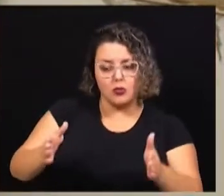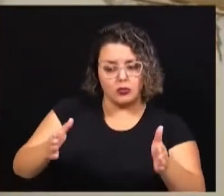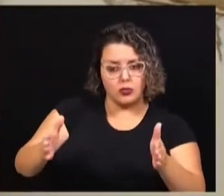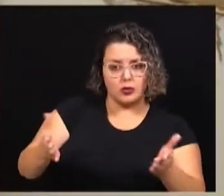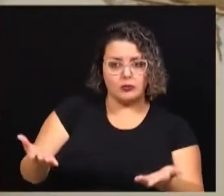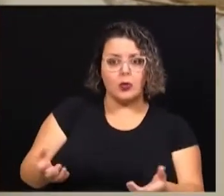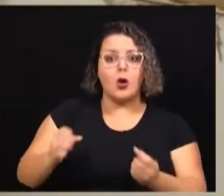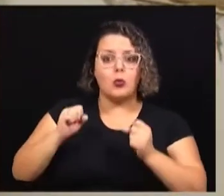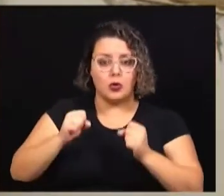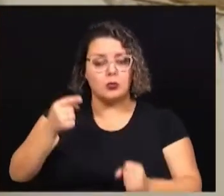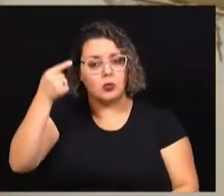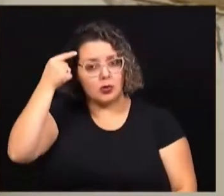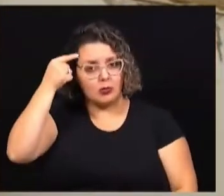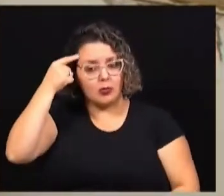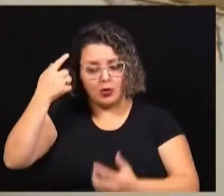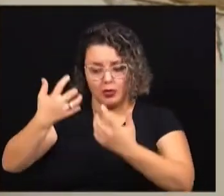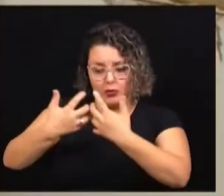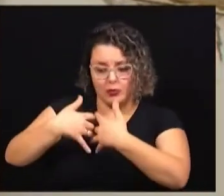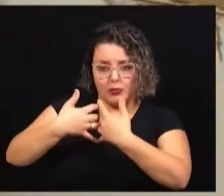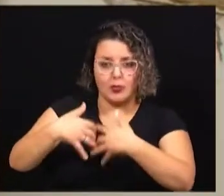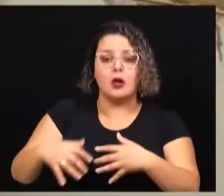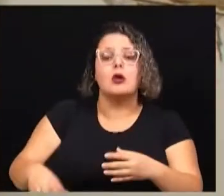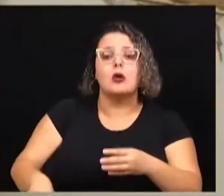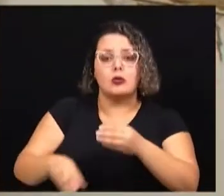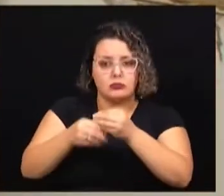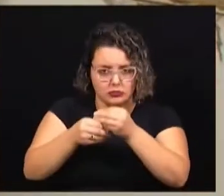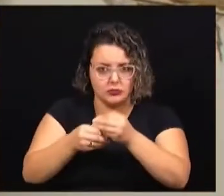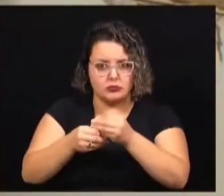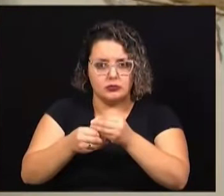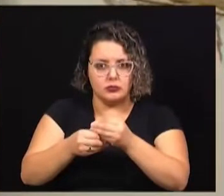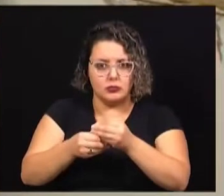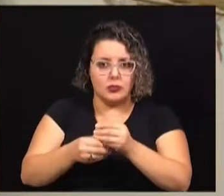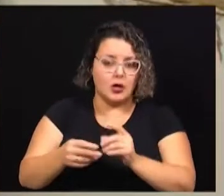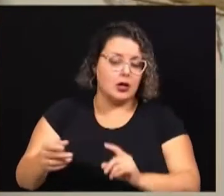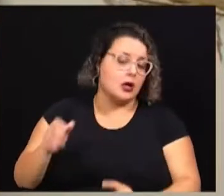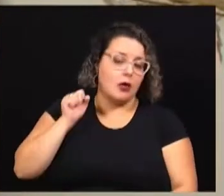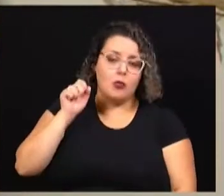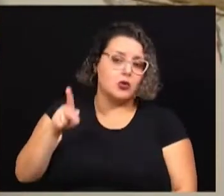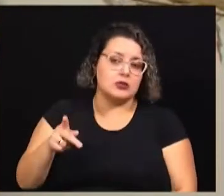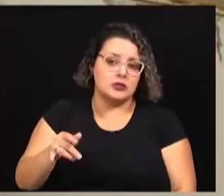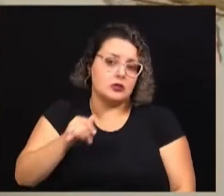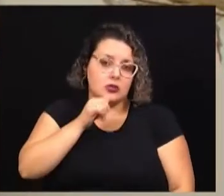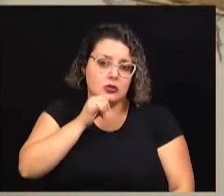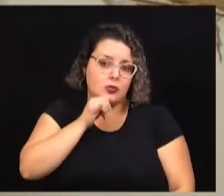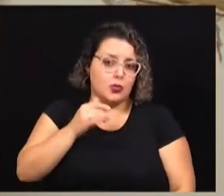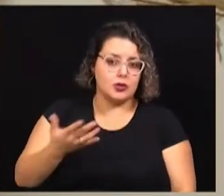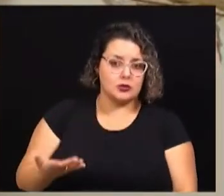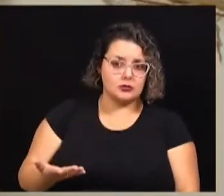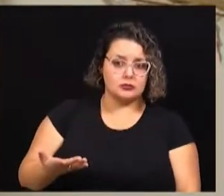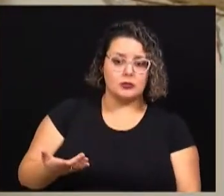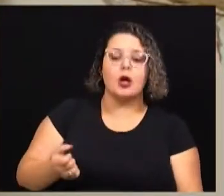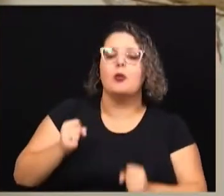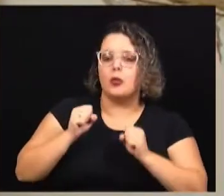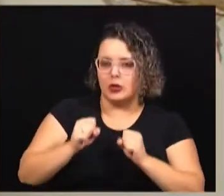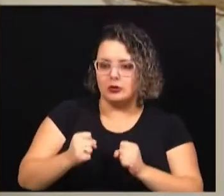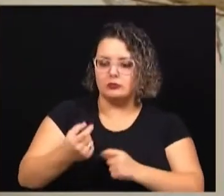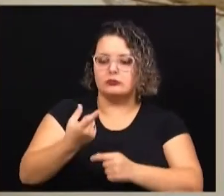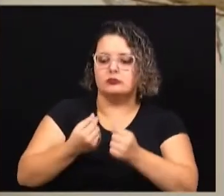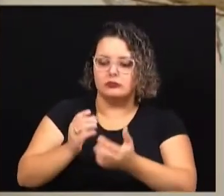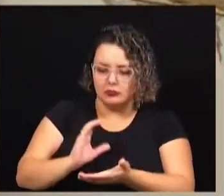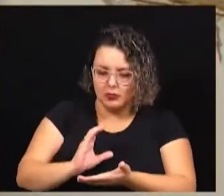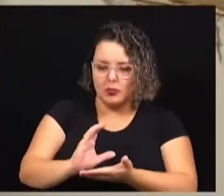prazo, poderia se pensar, então, como um complemento de renda para a aposentadoria. Então, aí a gente poderia estar investindo